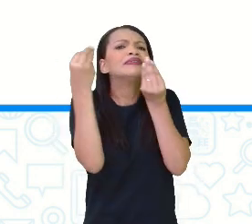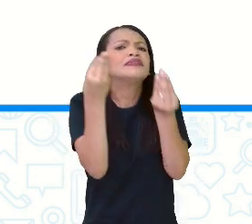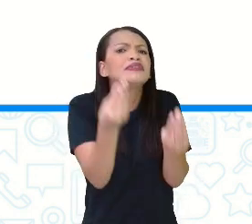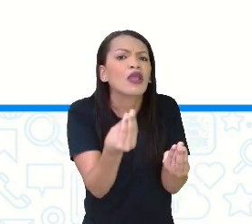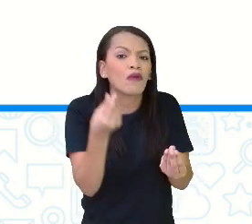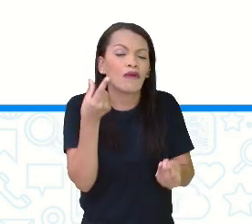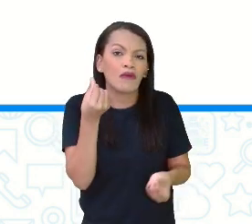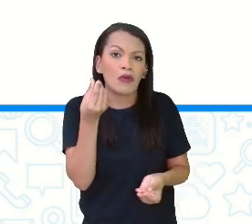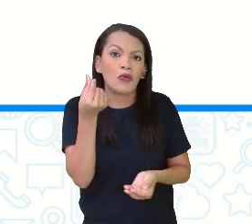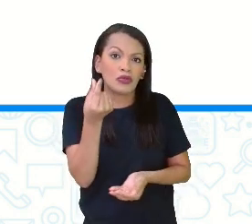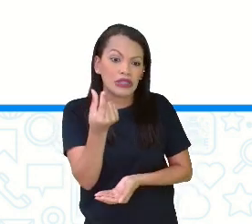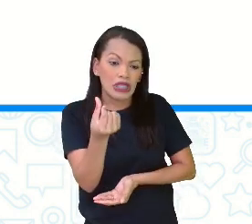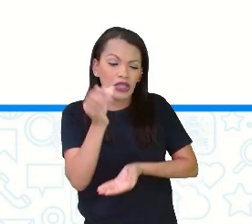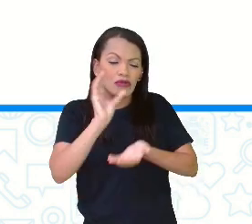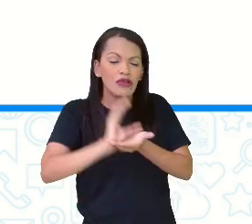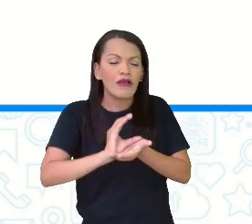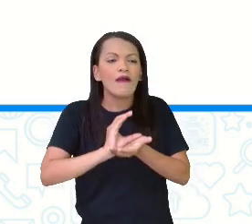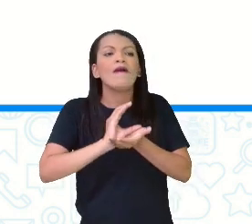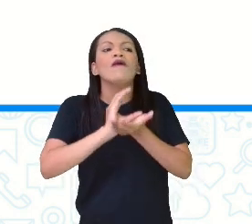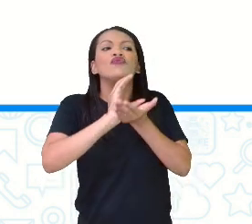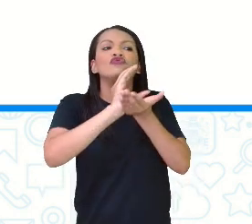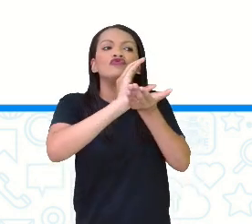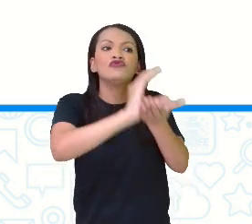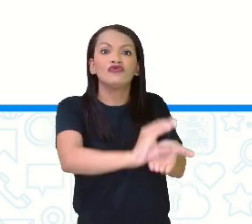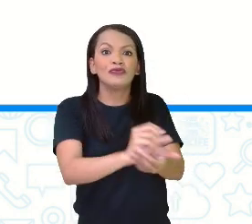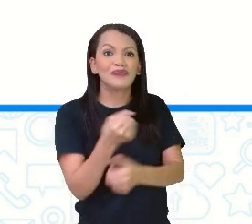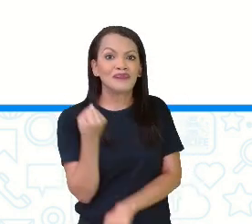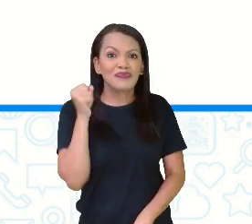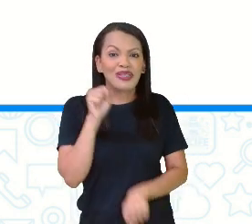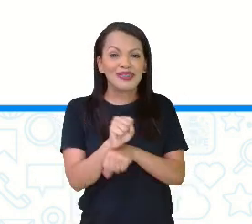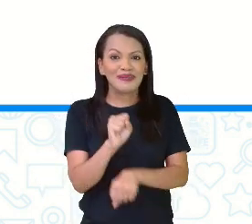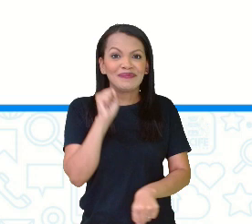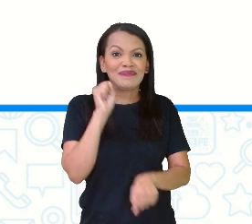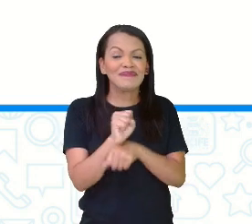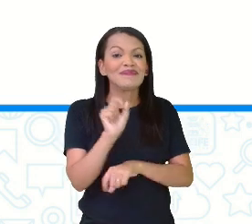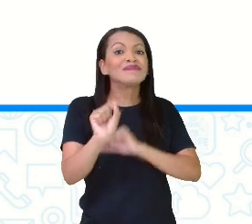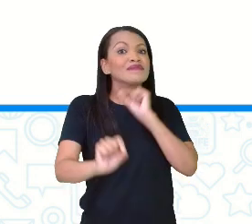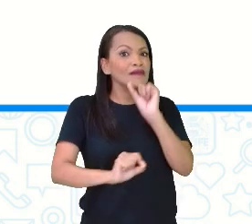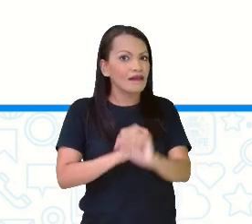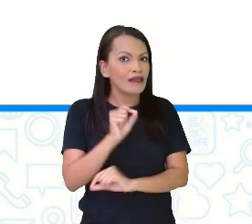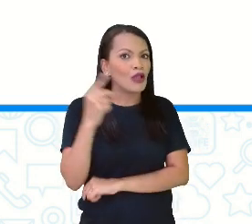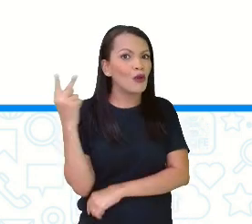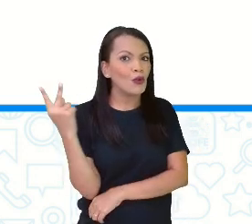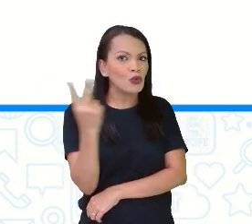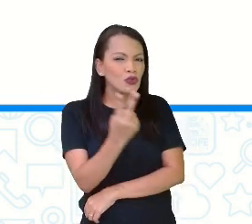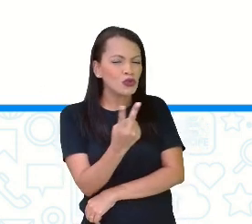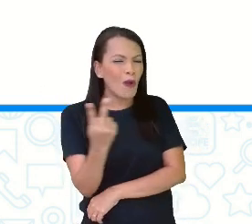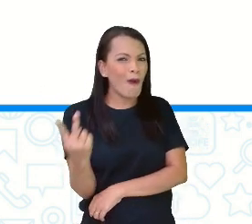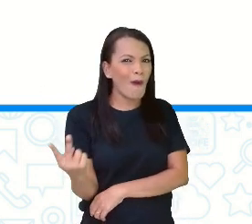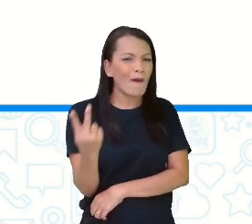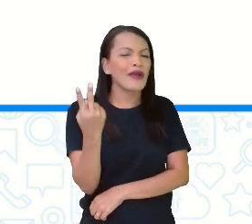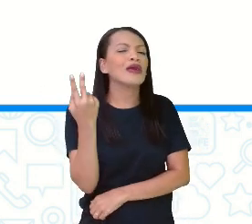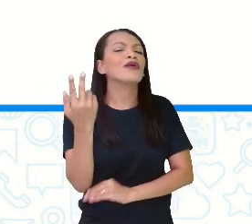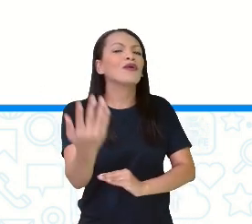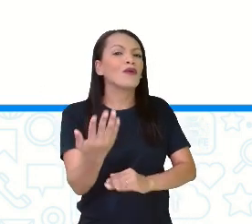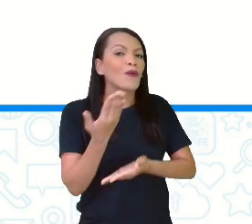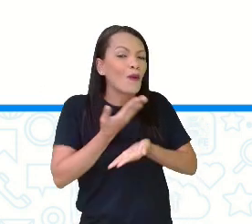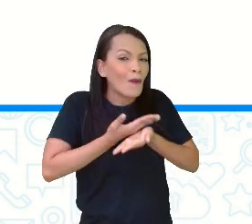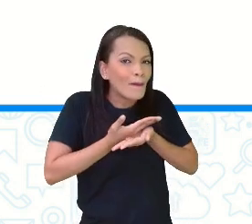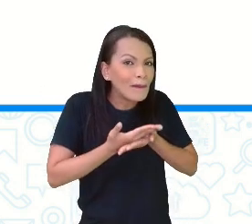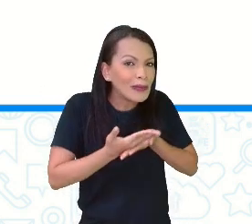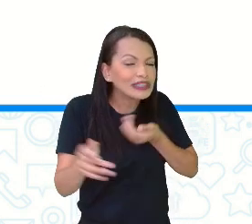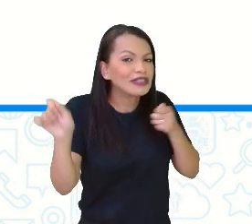em dinheiro como adiantamento, na expectativa de que assim os dois começassem